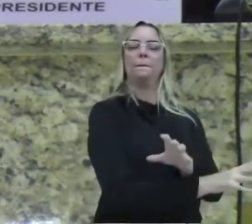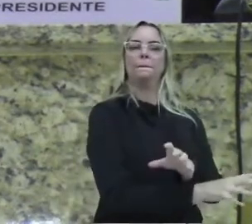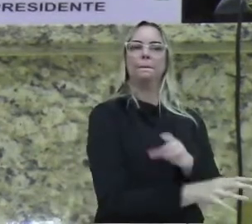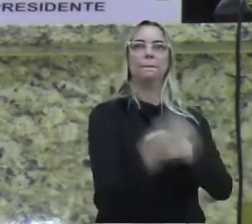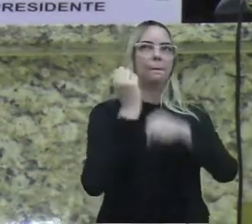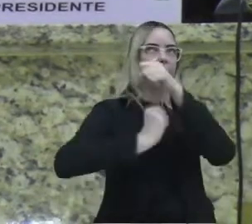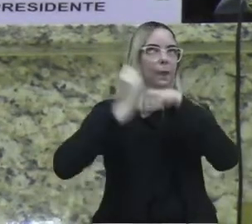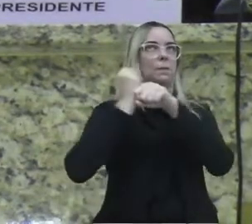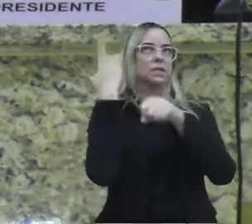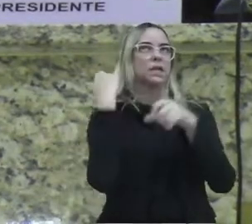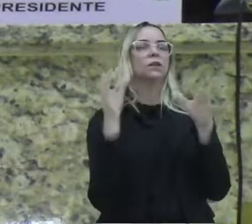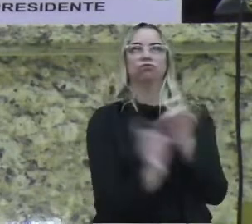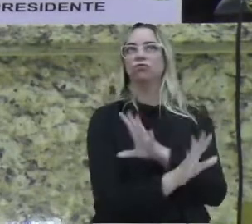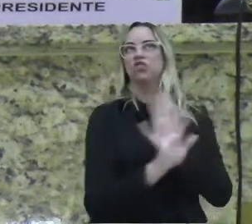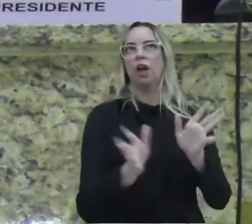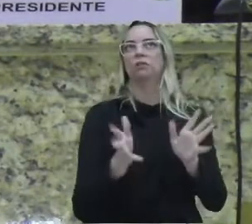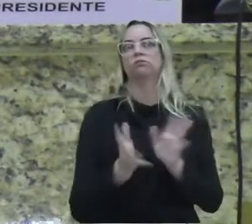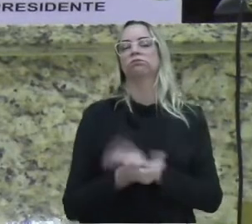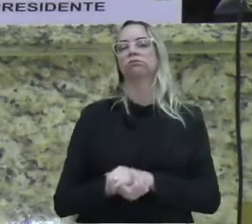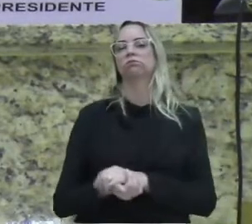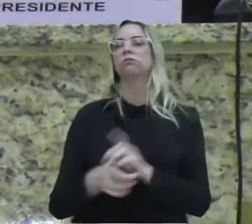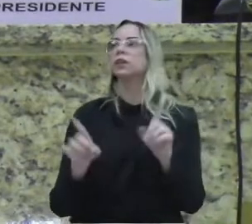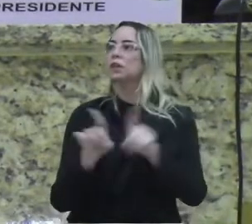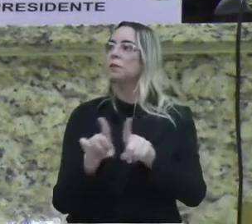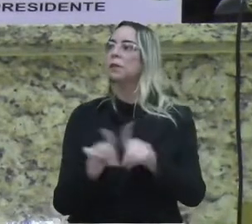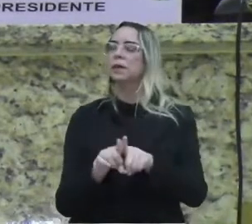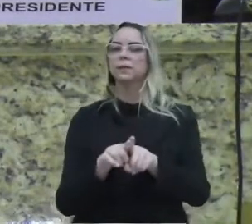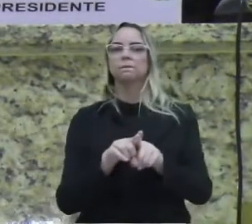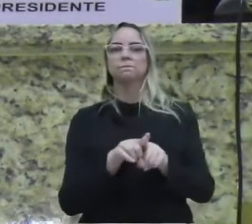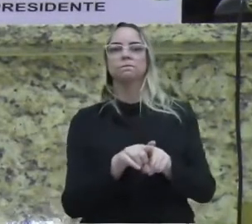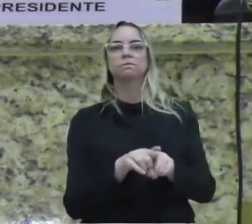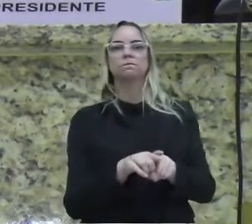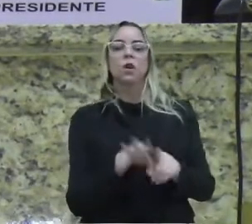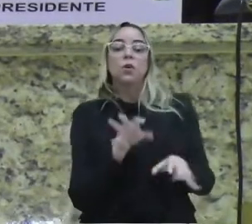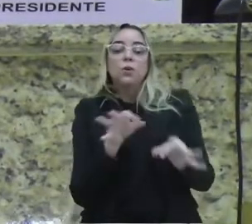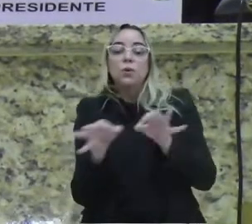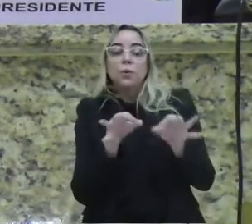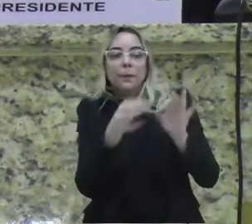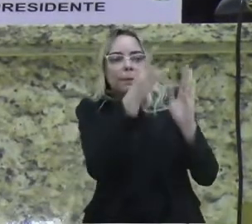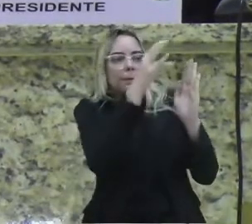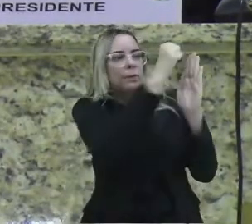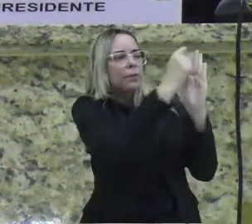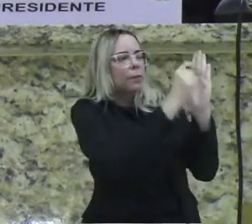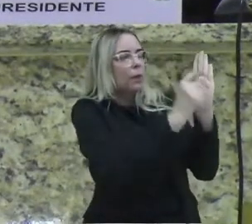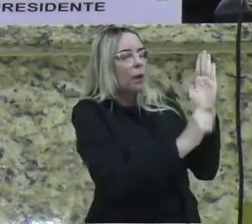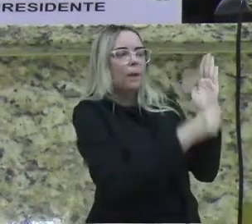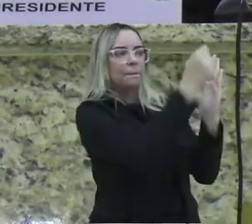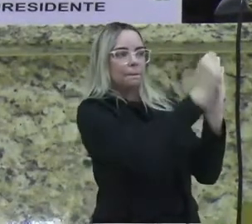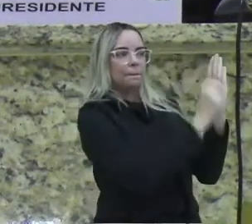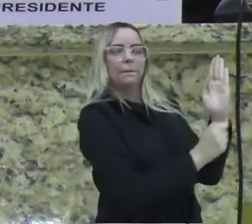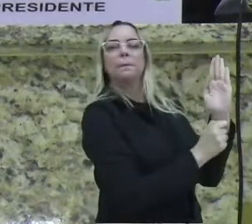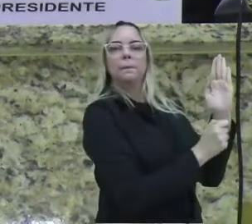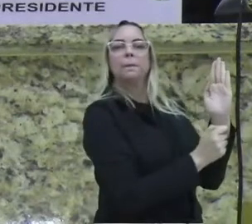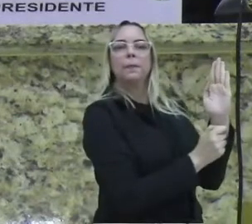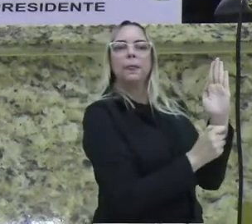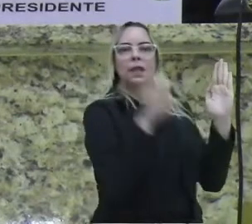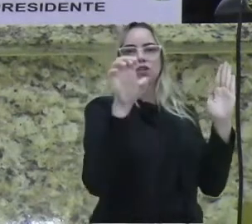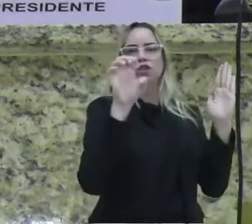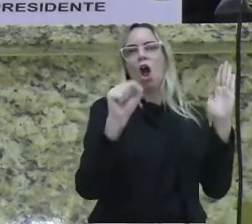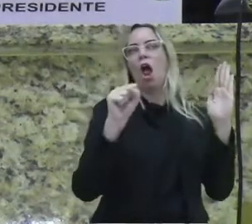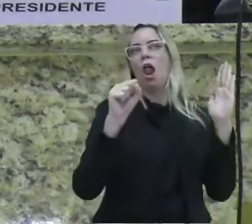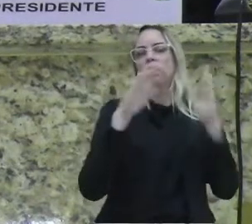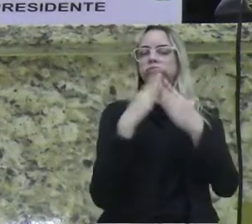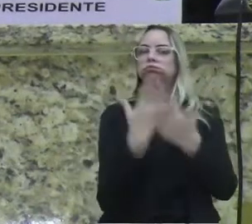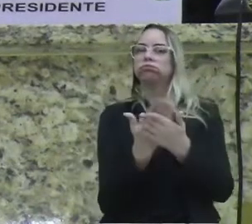passado. Temos no nosso planejamento agora, a próxima escola é a escola Antônio Cadete, que fica